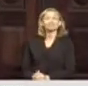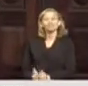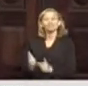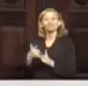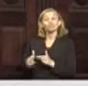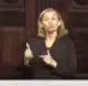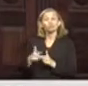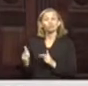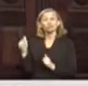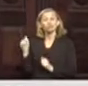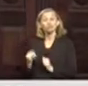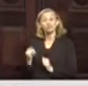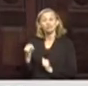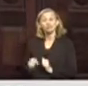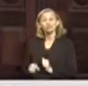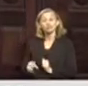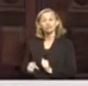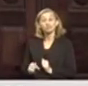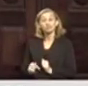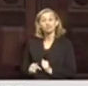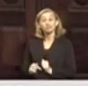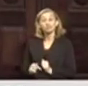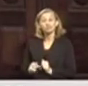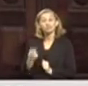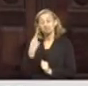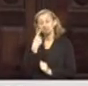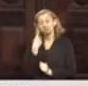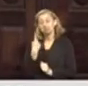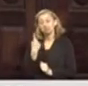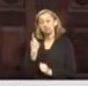aqui e verificávamos que eram